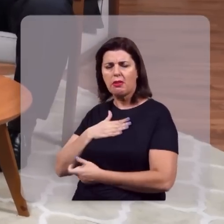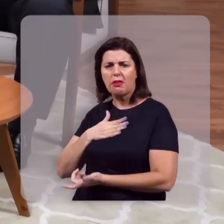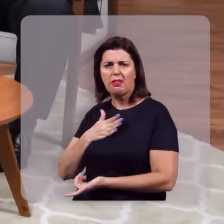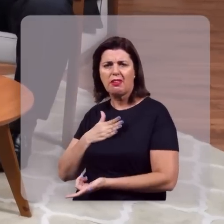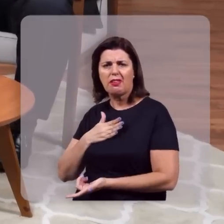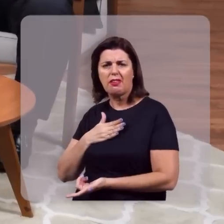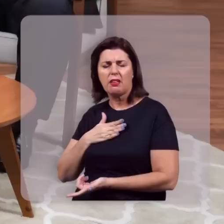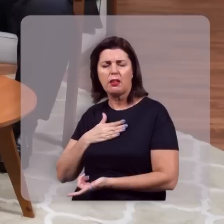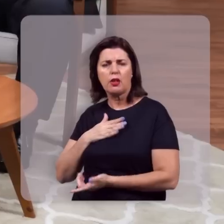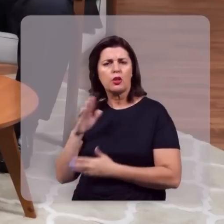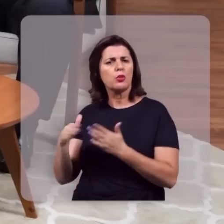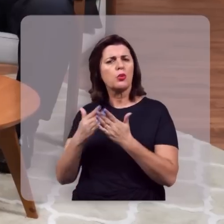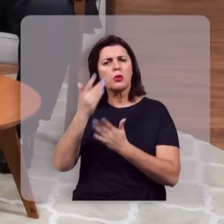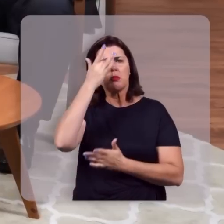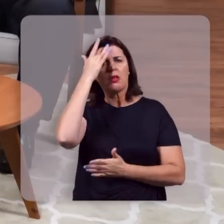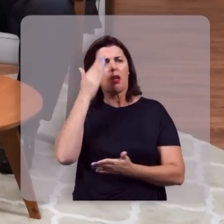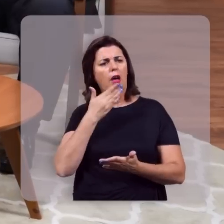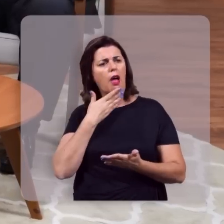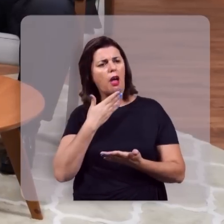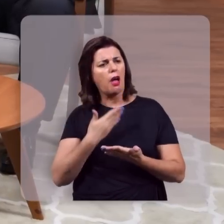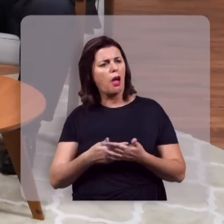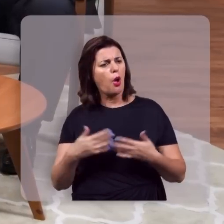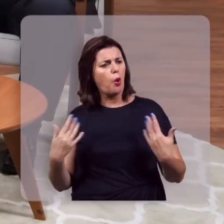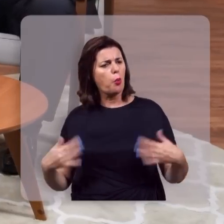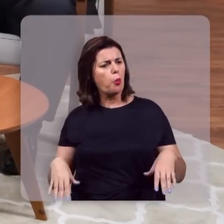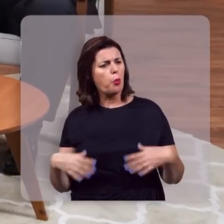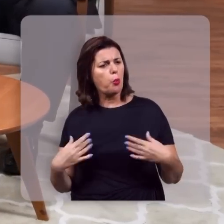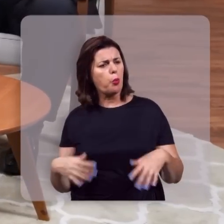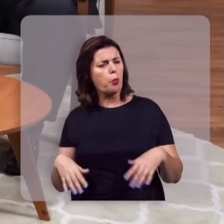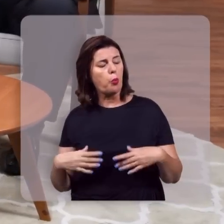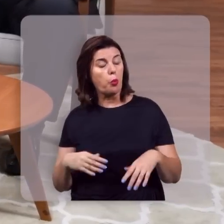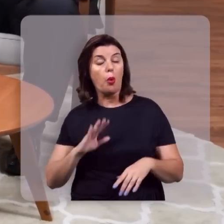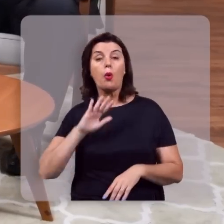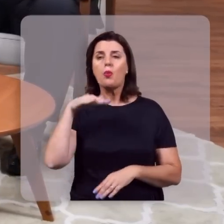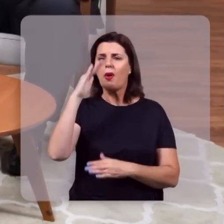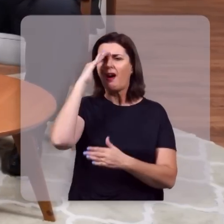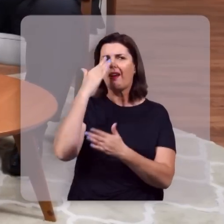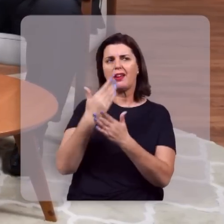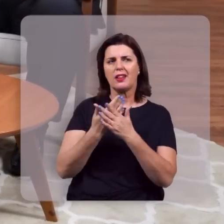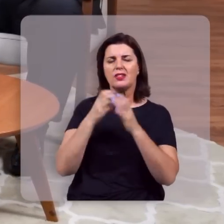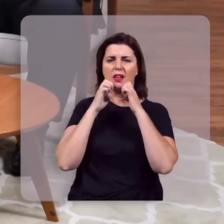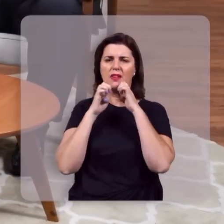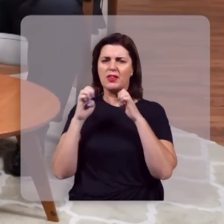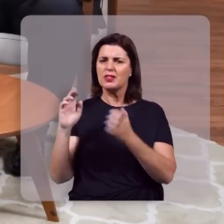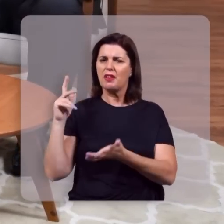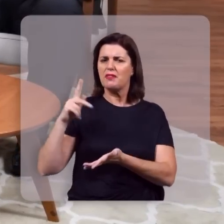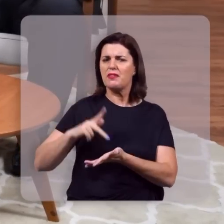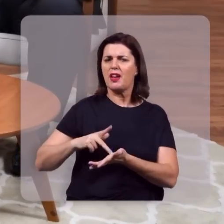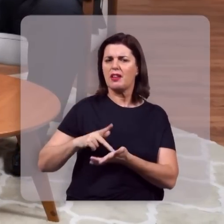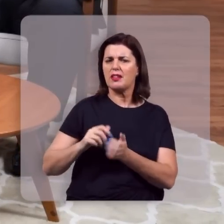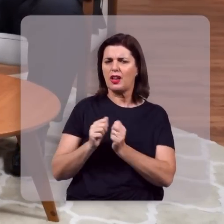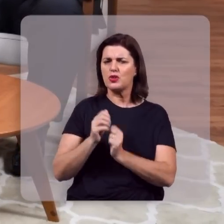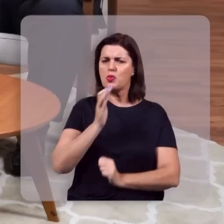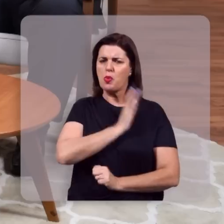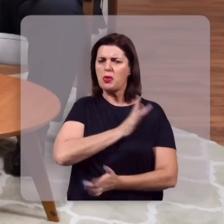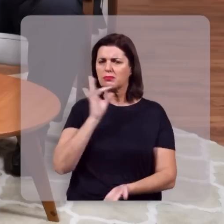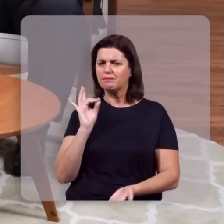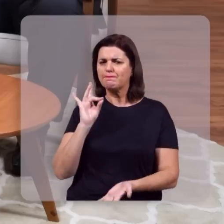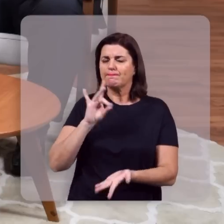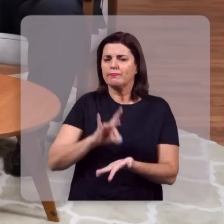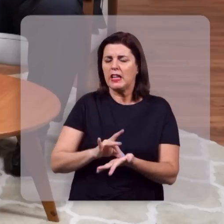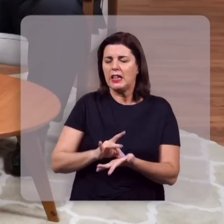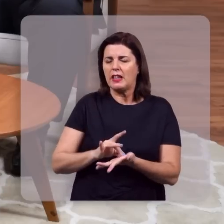perplexos com a atitude daquele teólogo. Mas quando você crê no Evangelho, de fato, com todo o seu